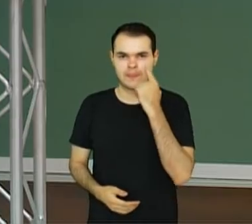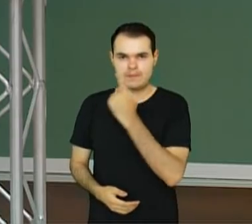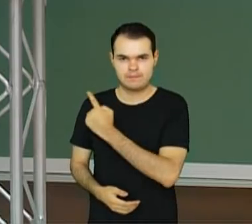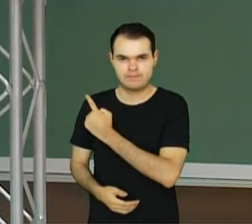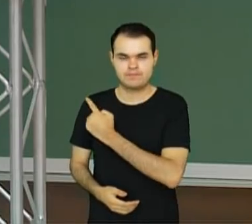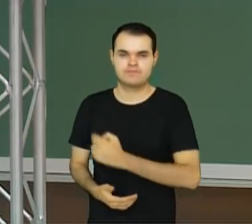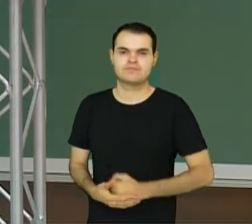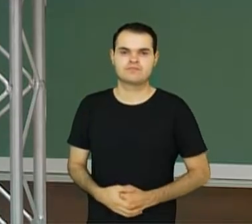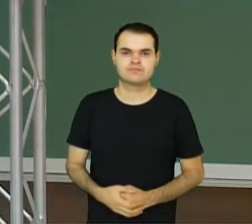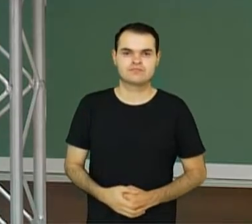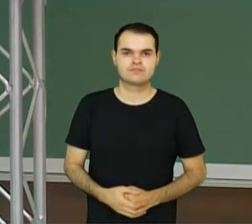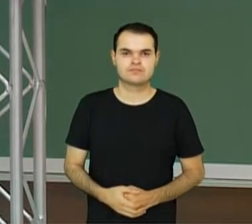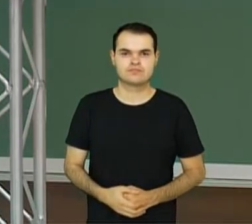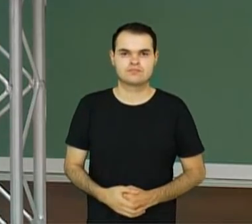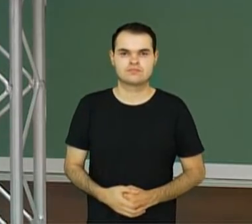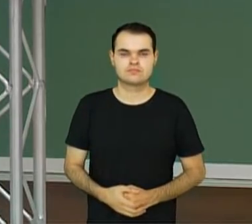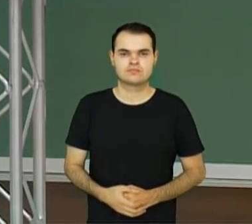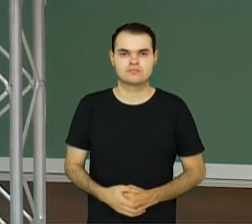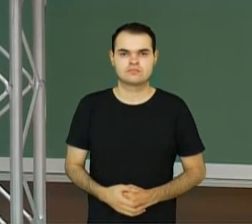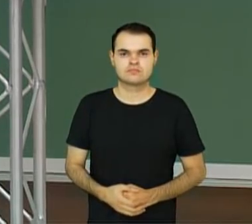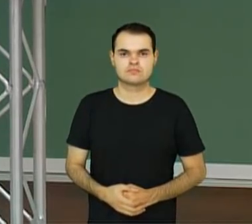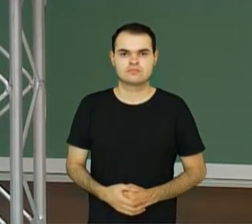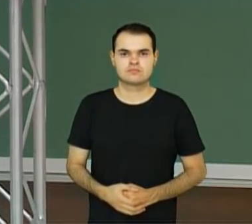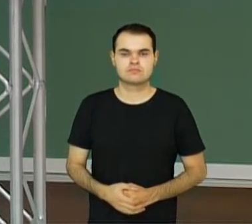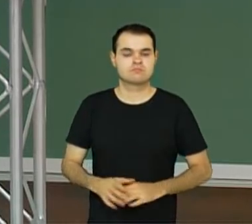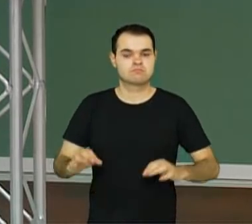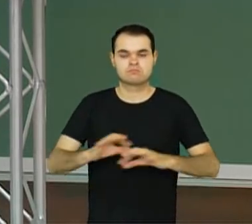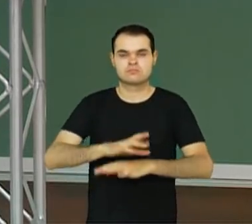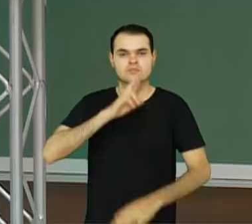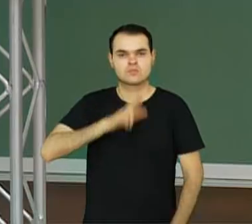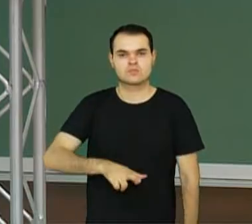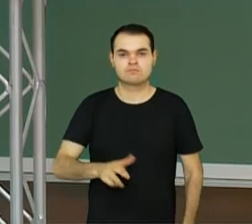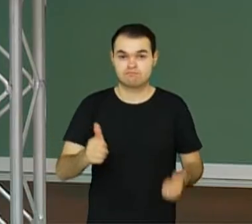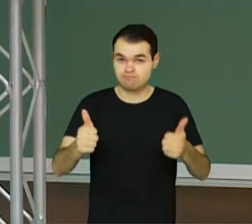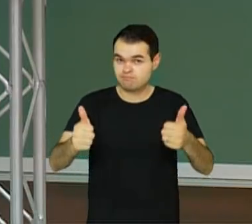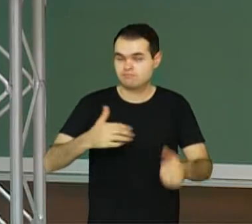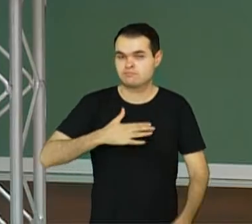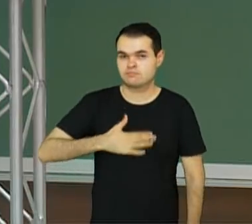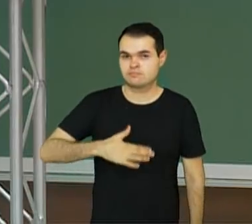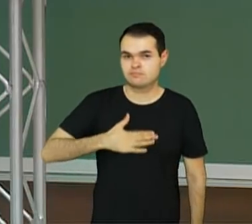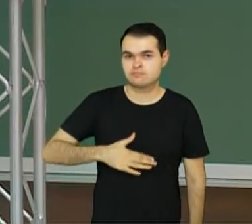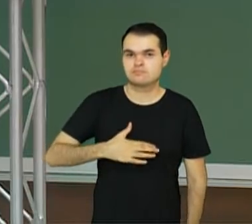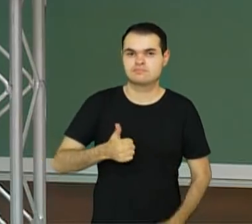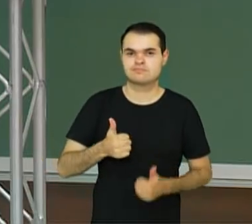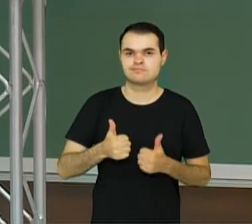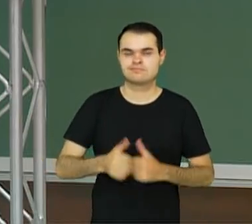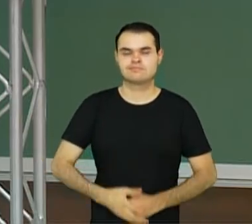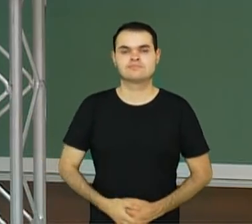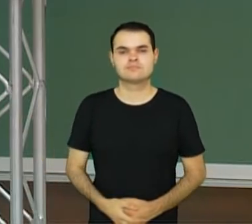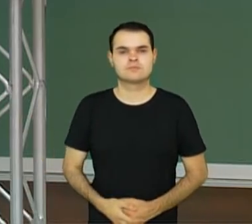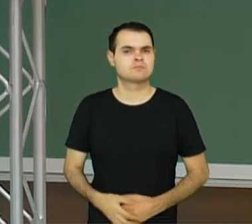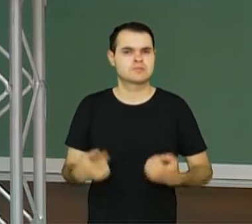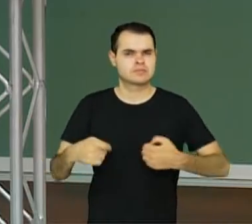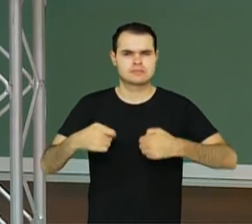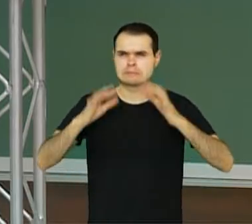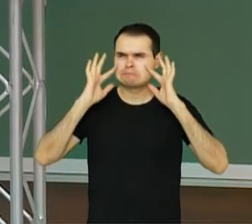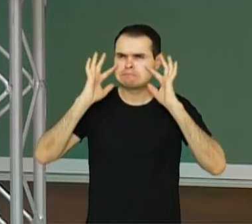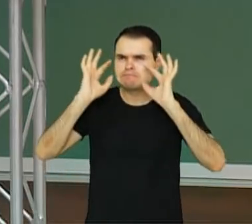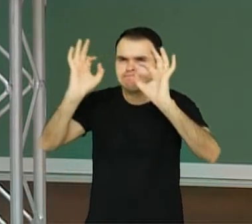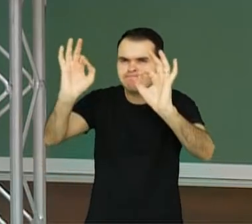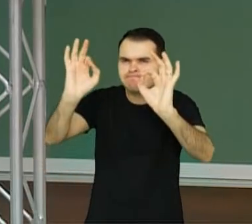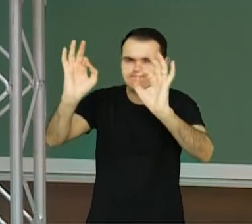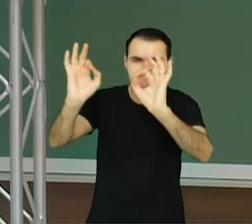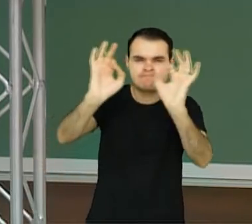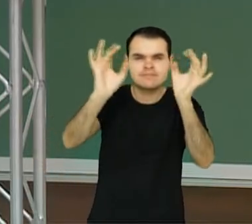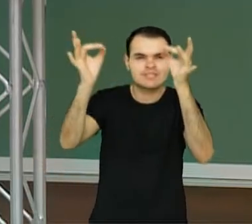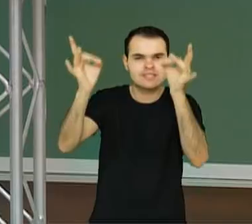por 2, 2x. Tá bom? Cheguei no mesmo resultado. Tranquilo? Beleza? Tem que estar atento aí com esses